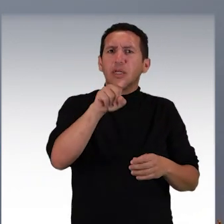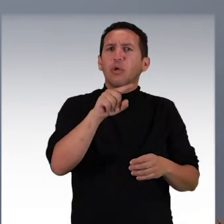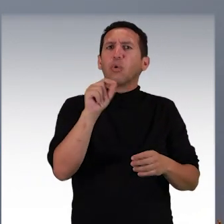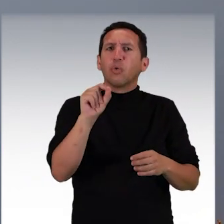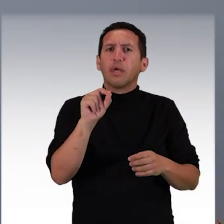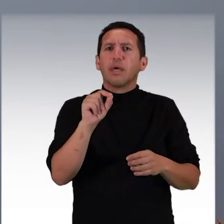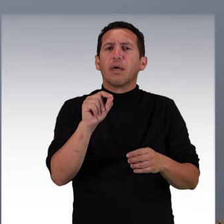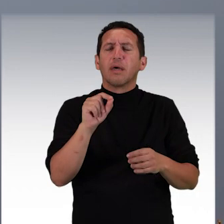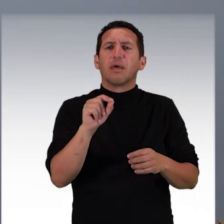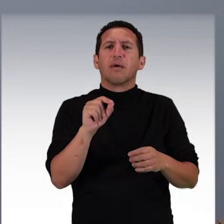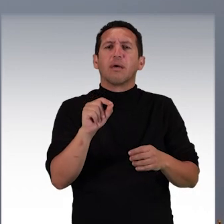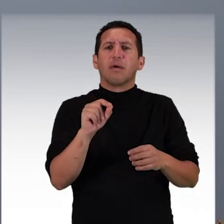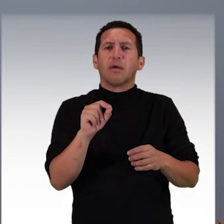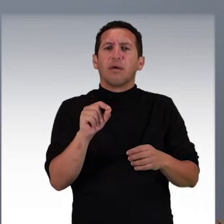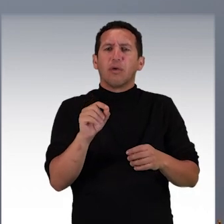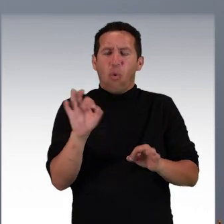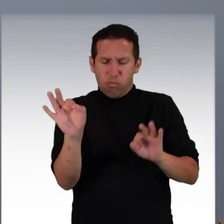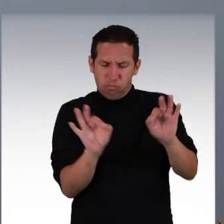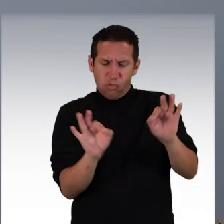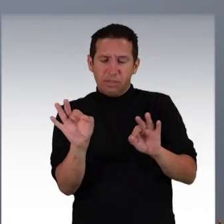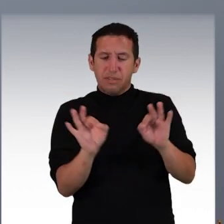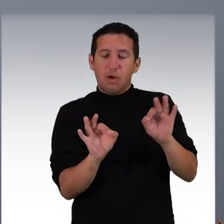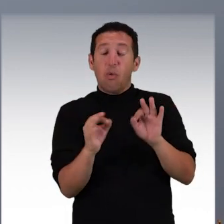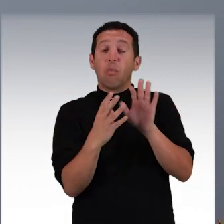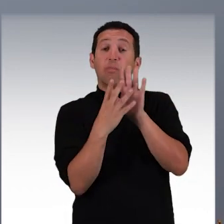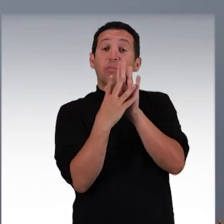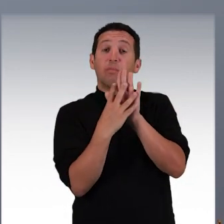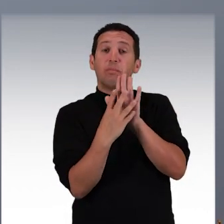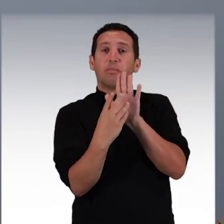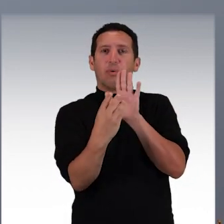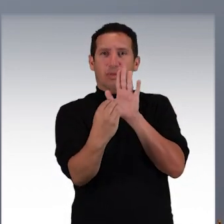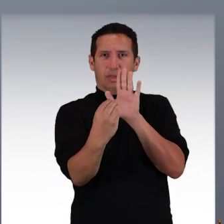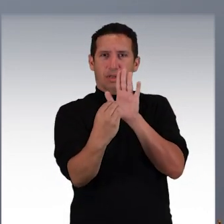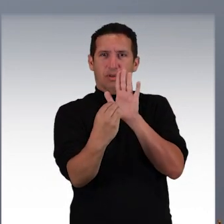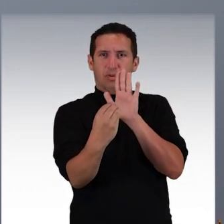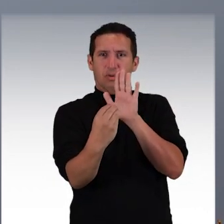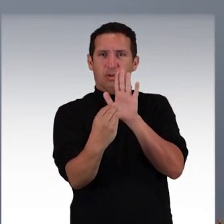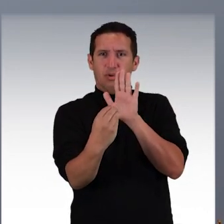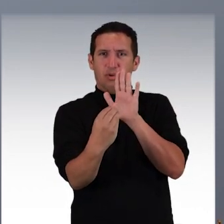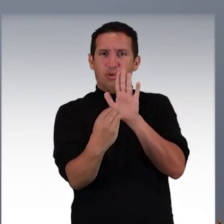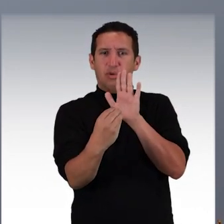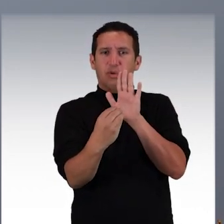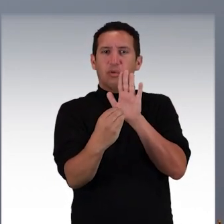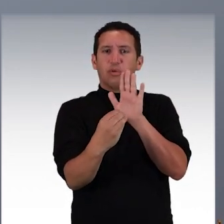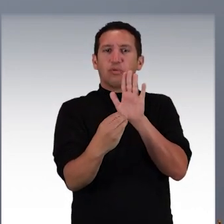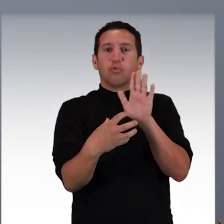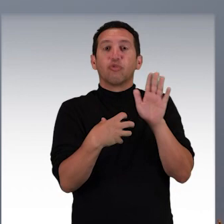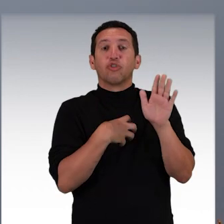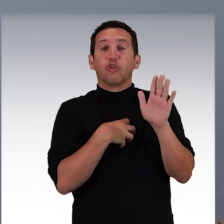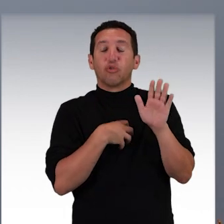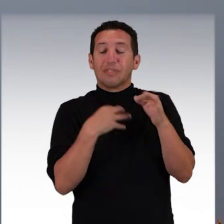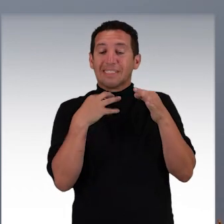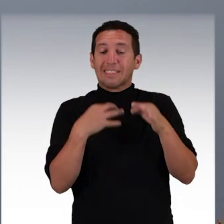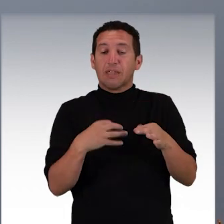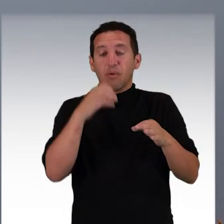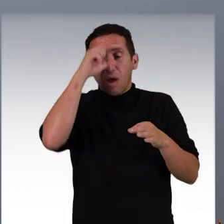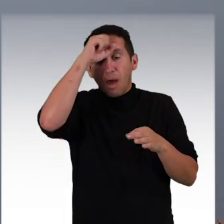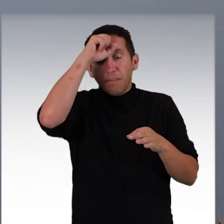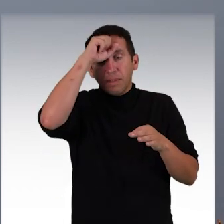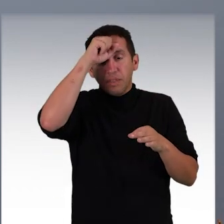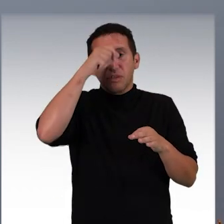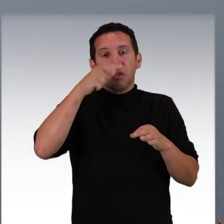eh trazer um modelo de de eh aprendizado para